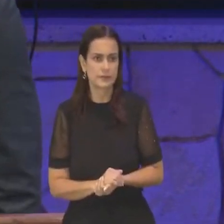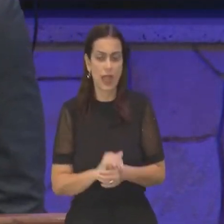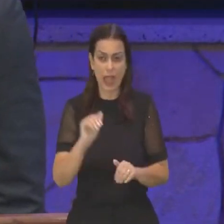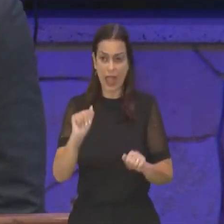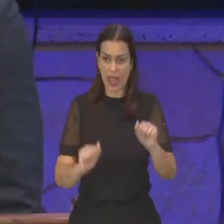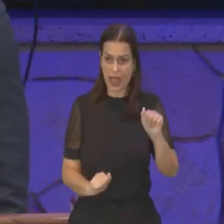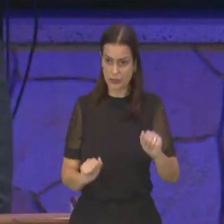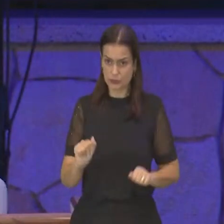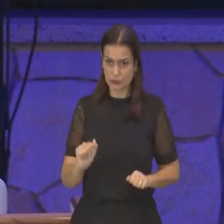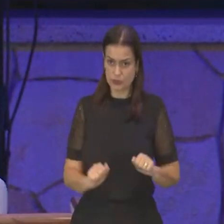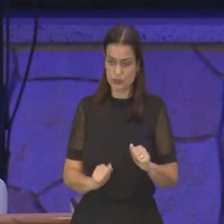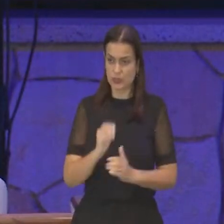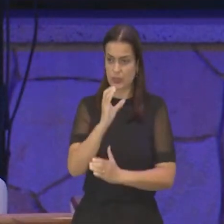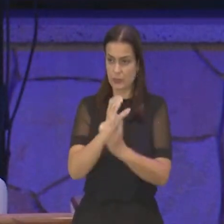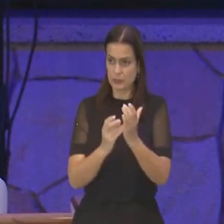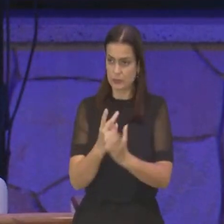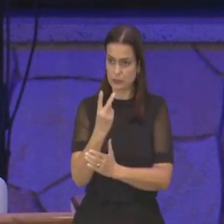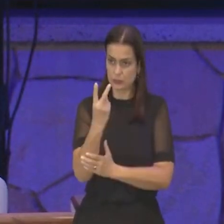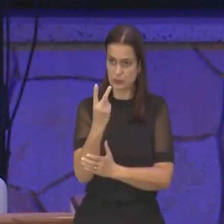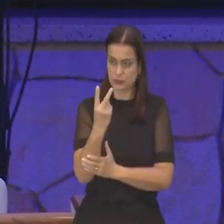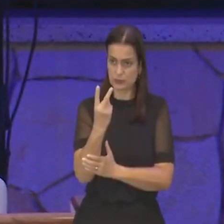Atos, capítulo 2.